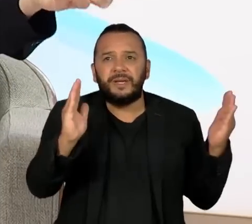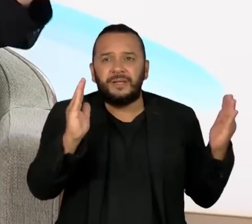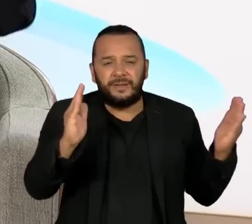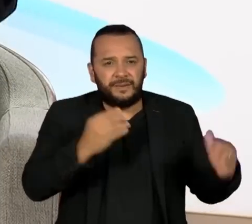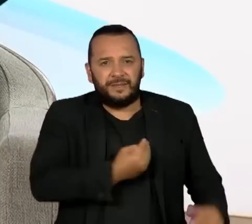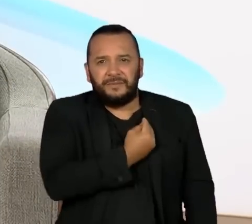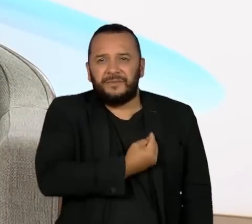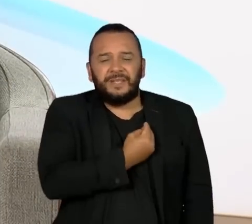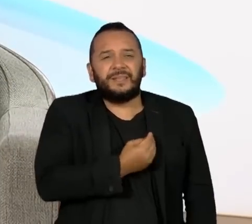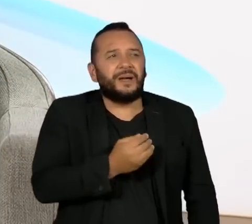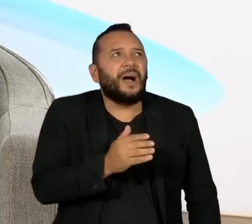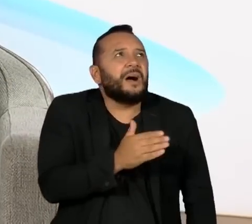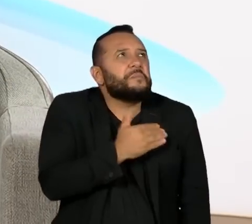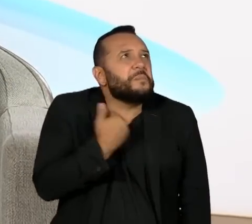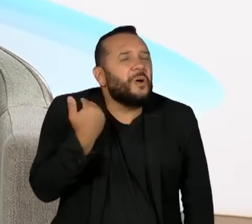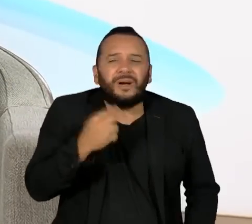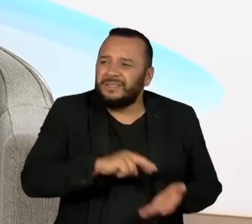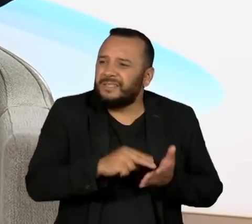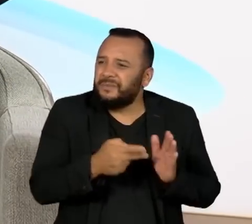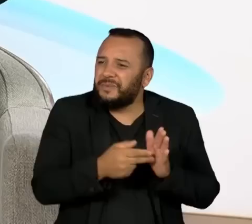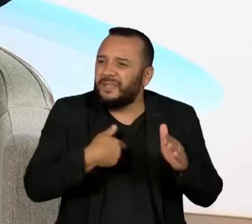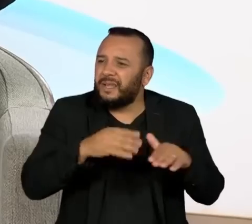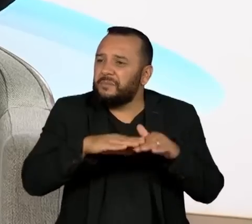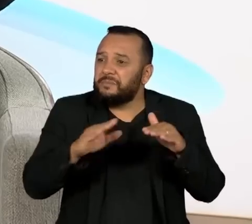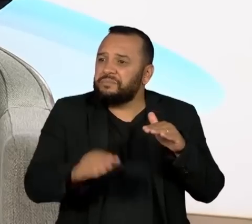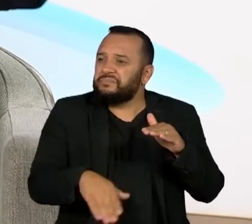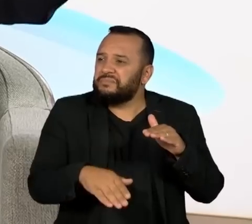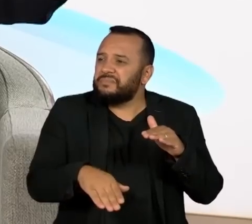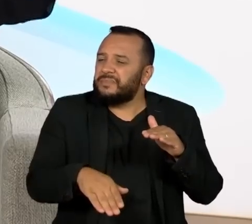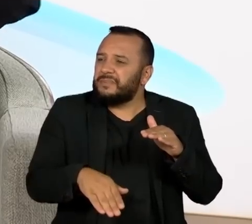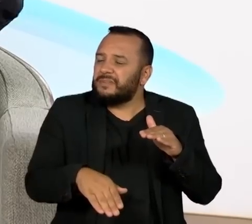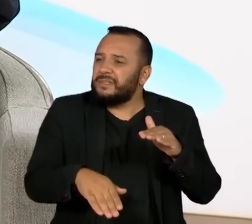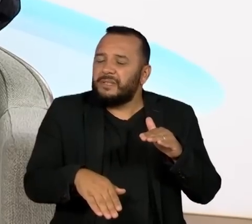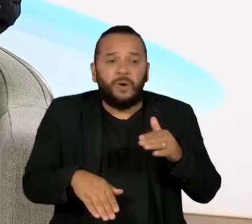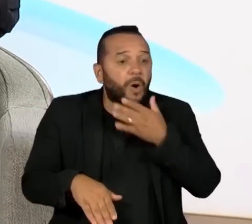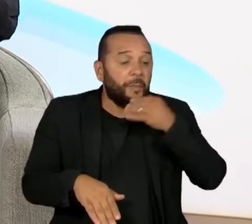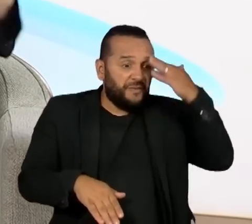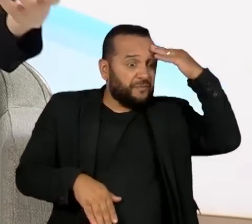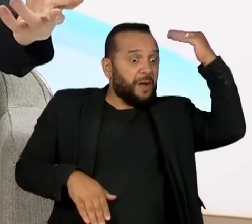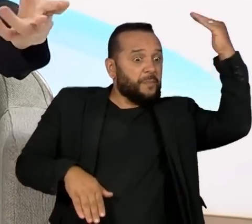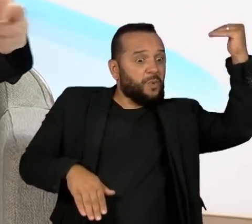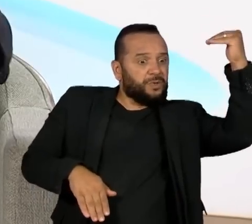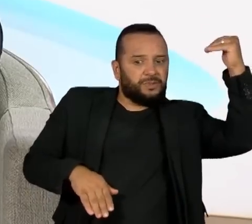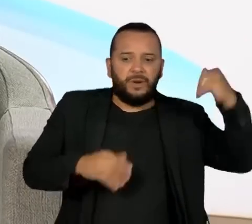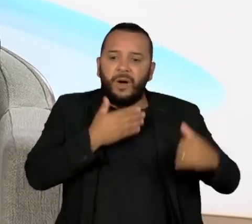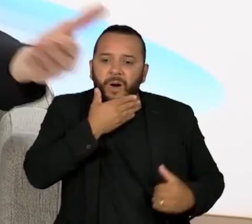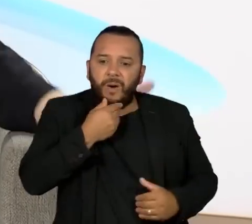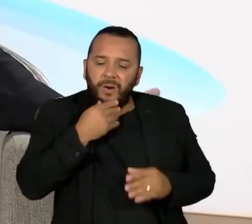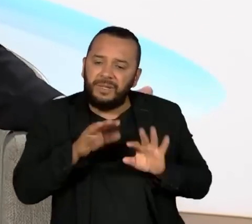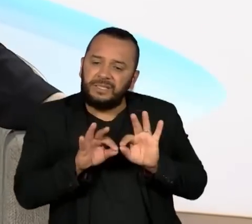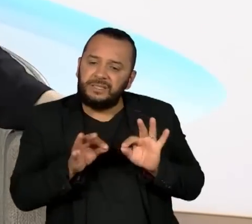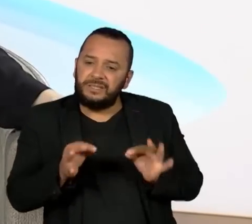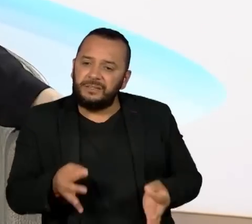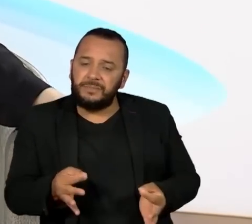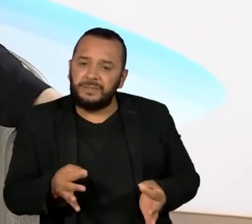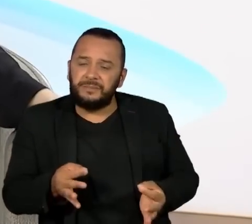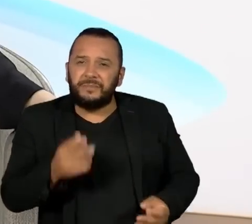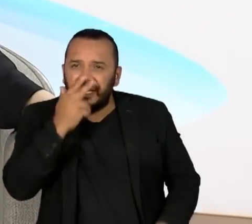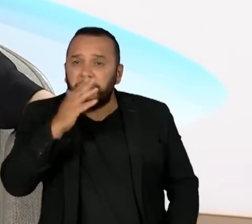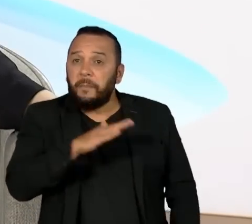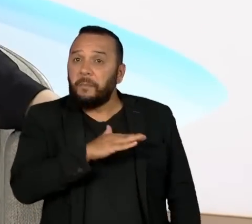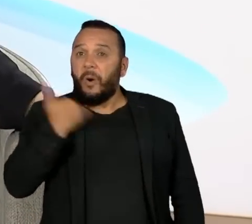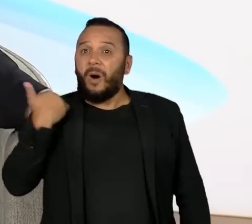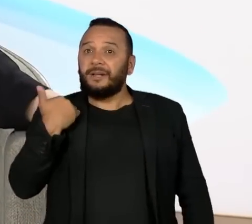mais medíocre ao cara mais extraordinário, diante da morte, é emocionante que ele tenha vivido. E da